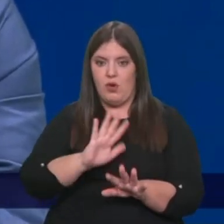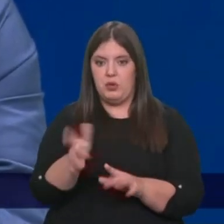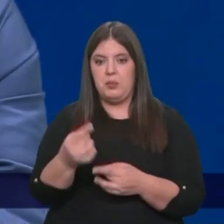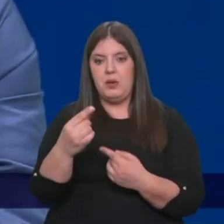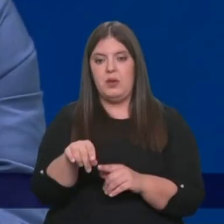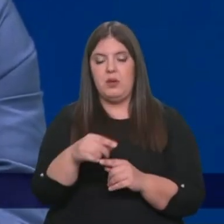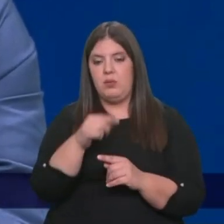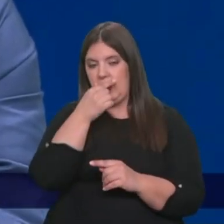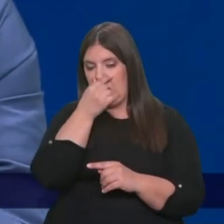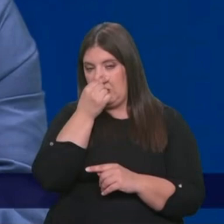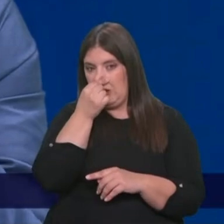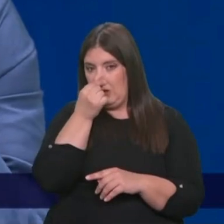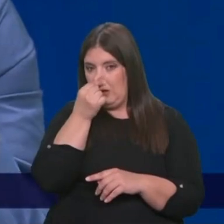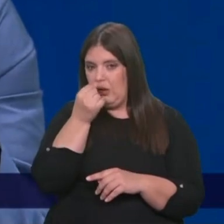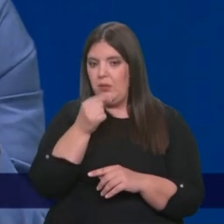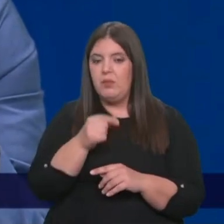a